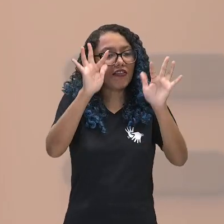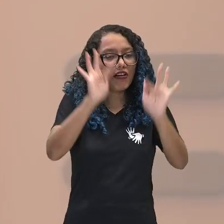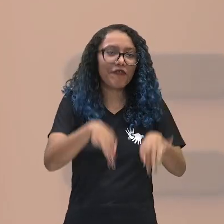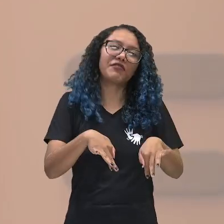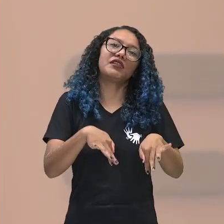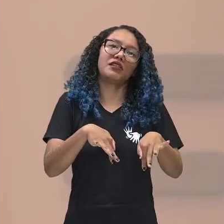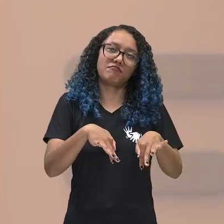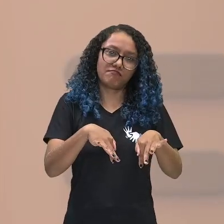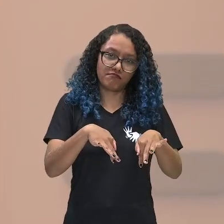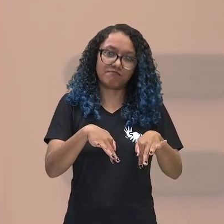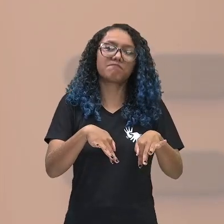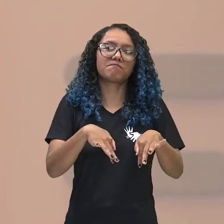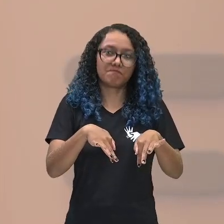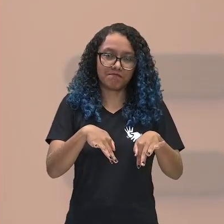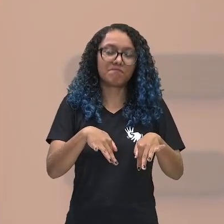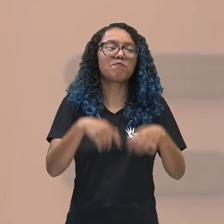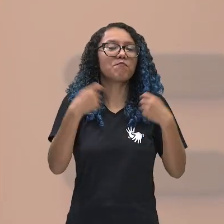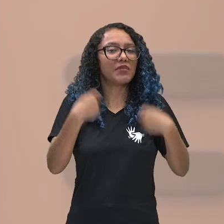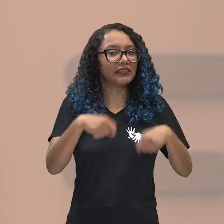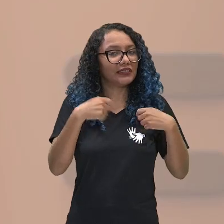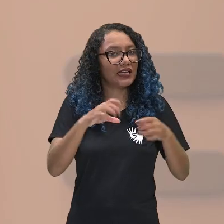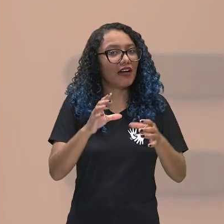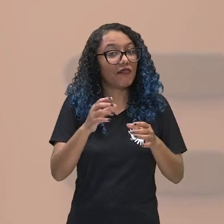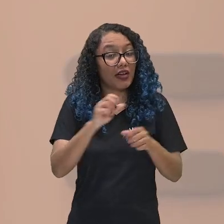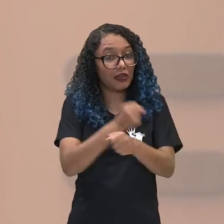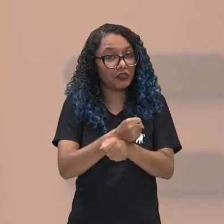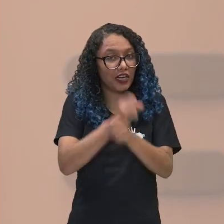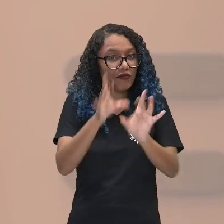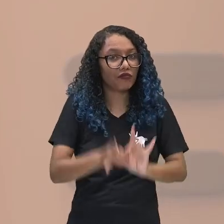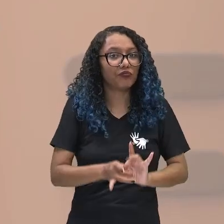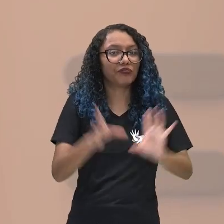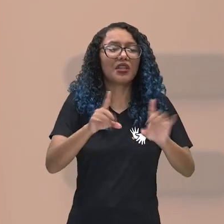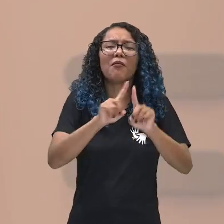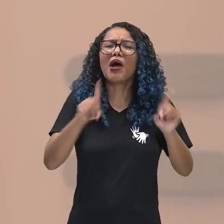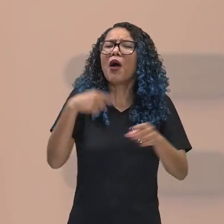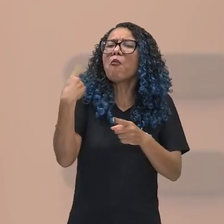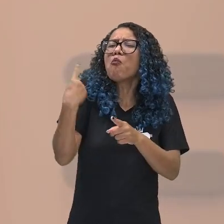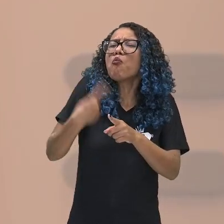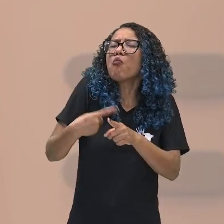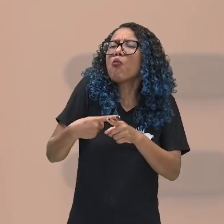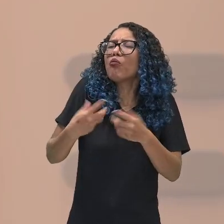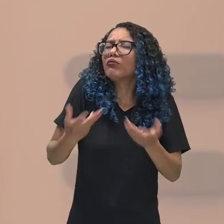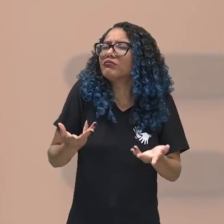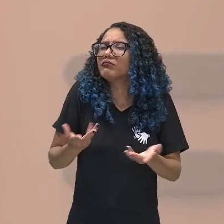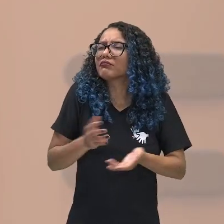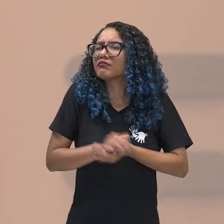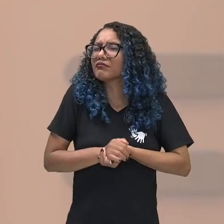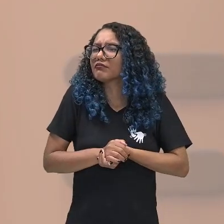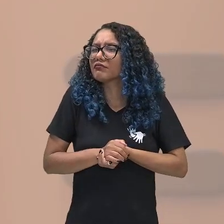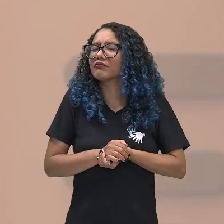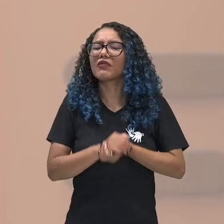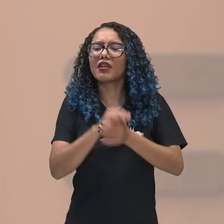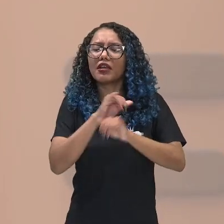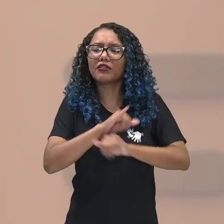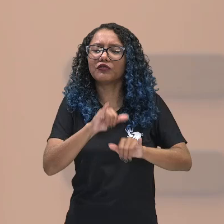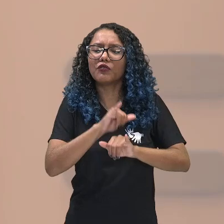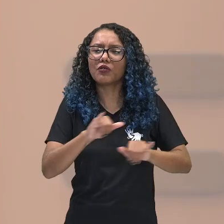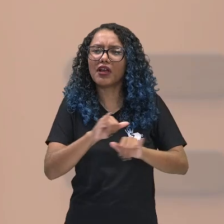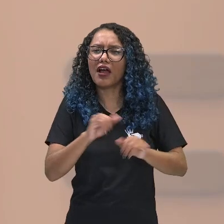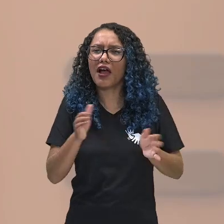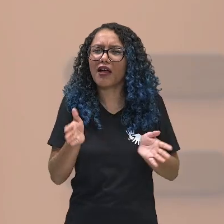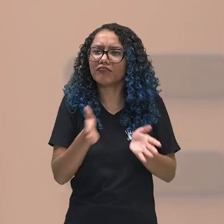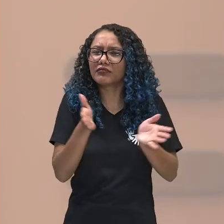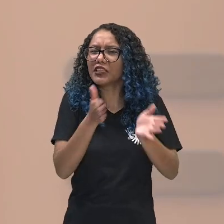então, aí essa abolição da escravidão. Mas por que eles vão fazer isso, tá? Porque eles já